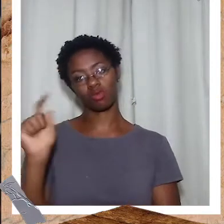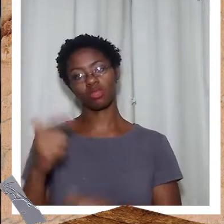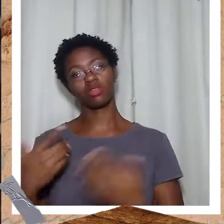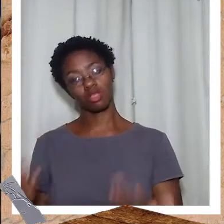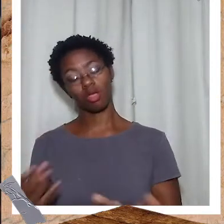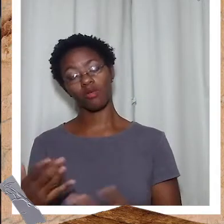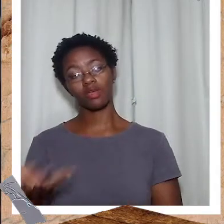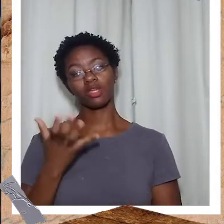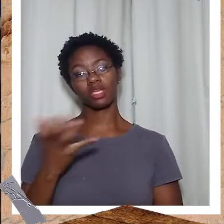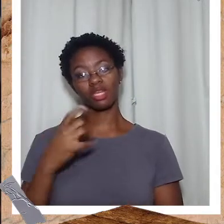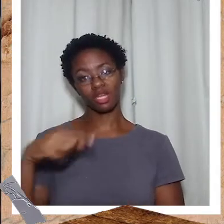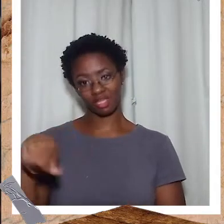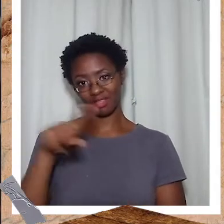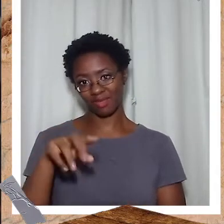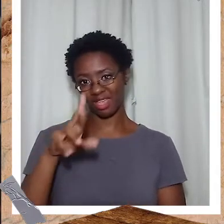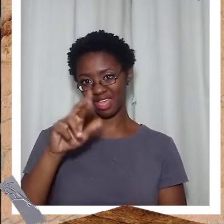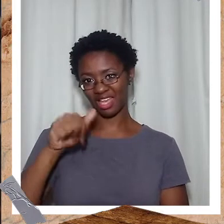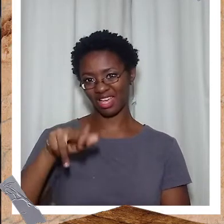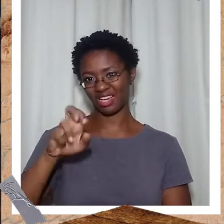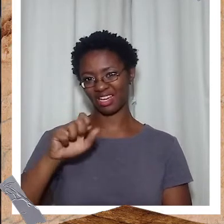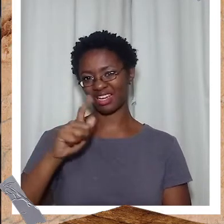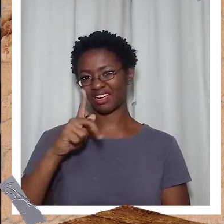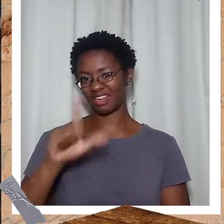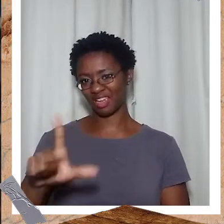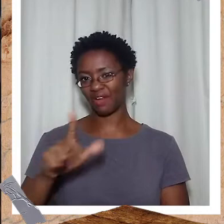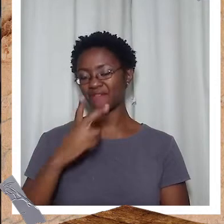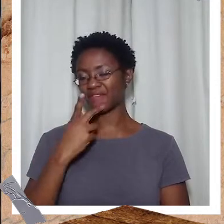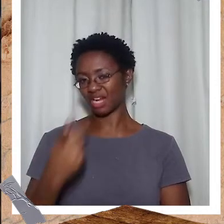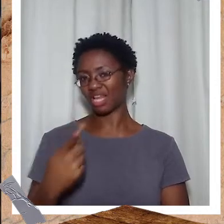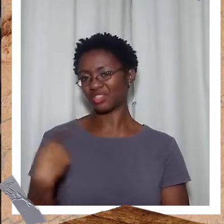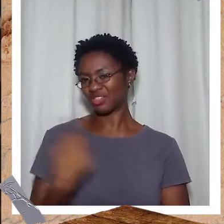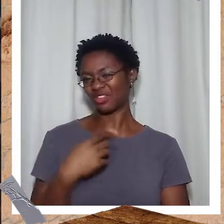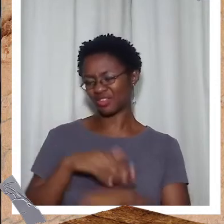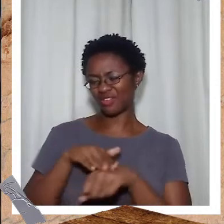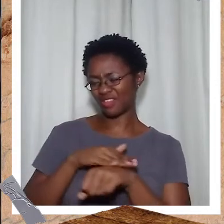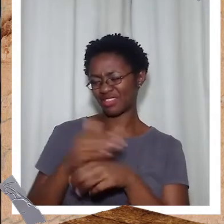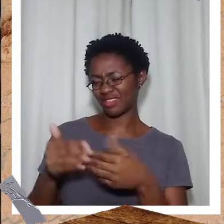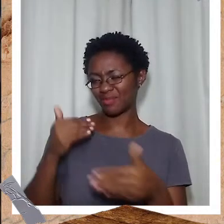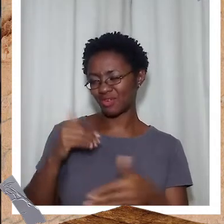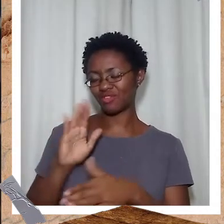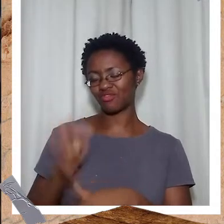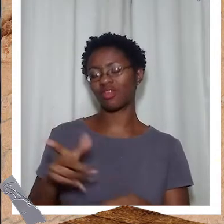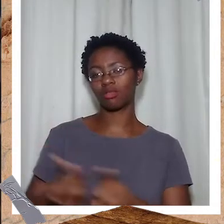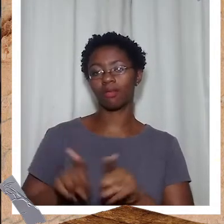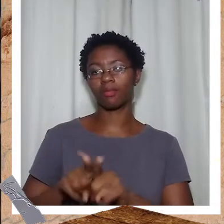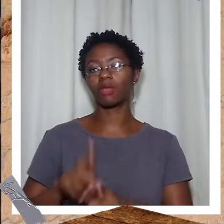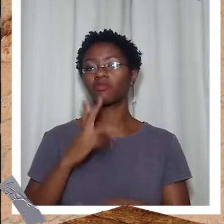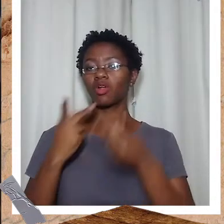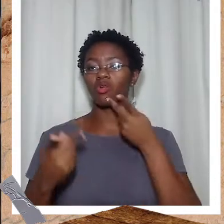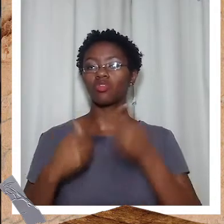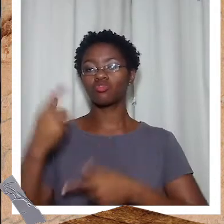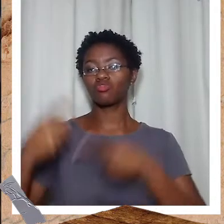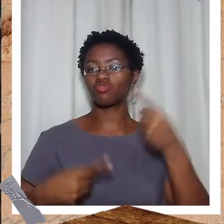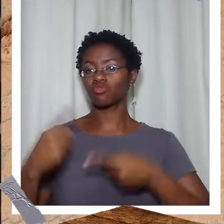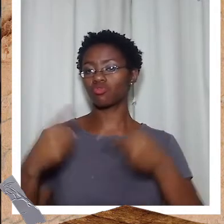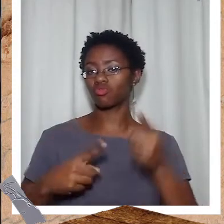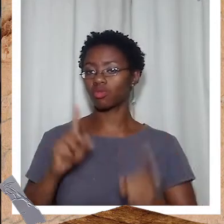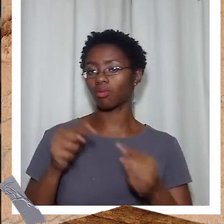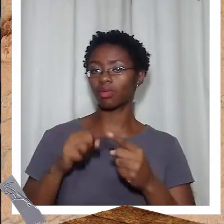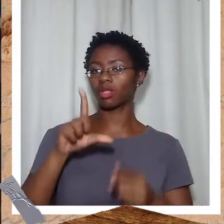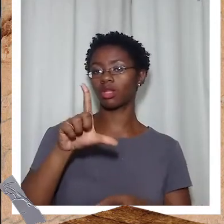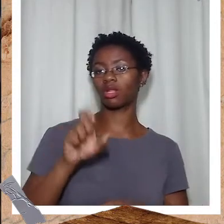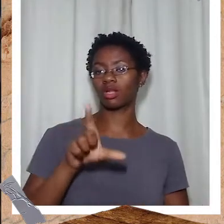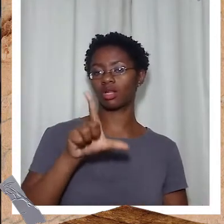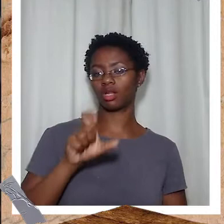Raquel também comentar, a gente também falou sobre isso, né, de discussões em torno da Lélia Gonzalez,